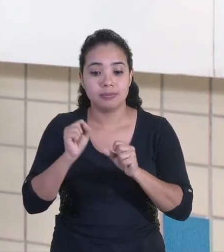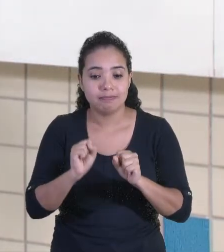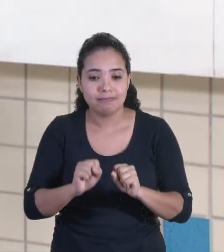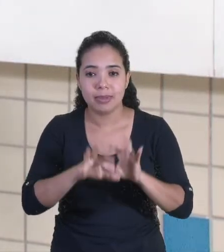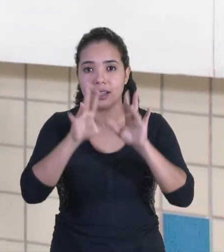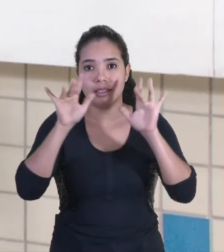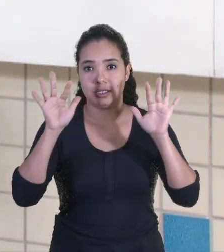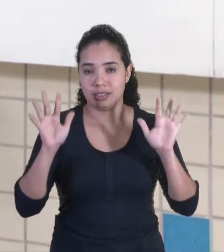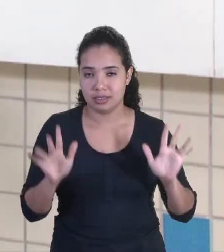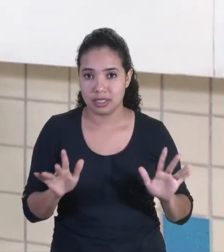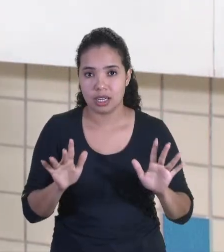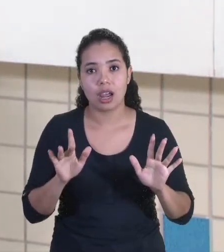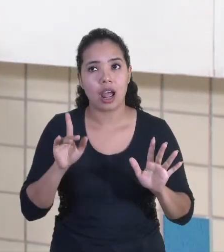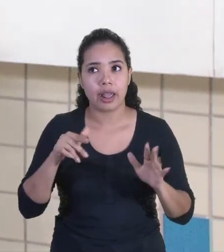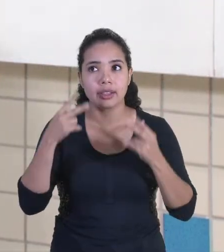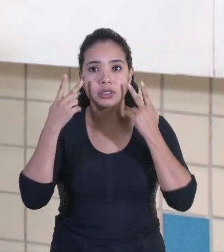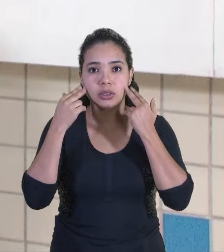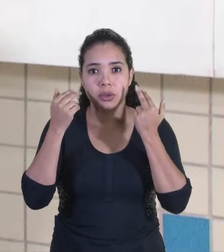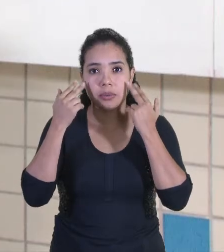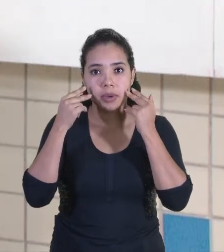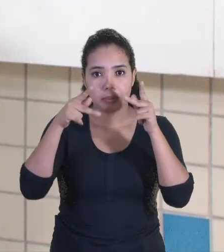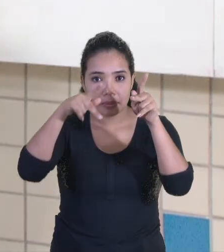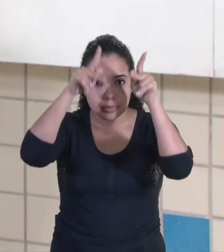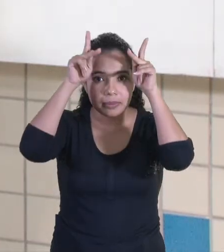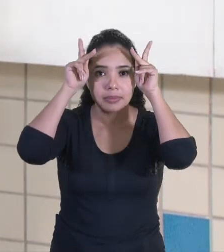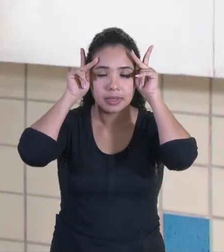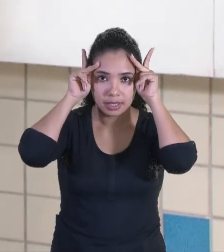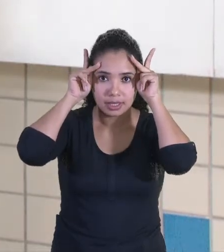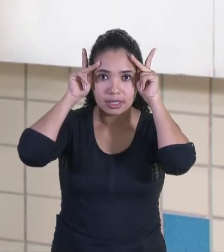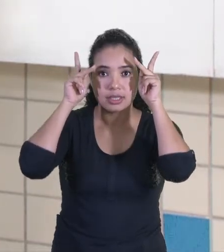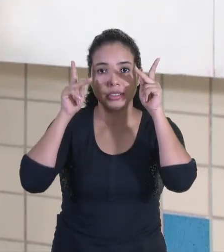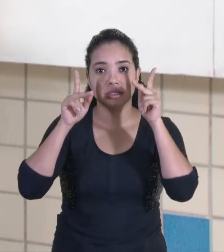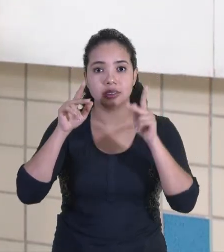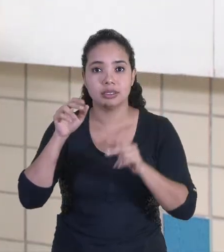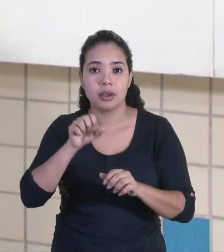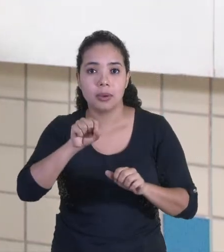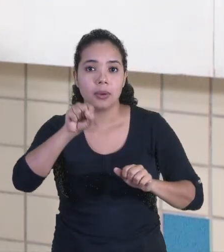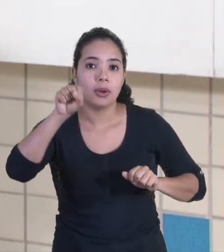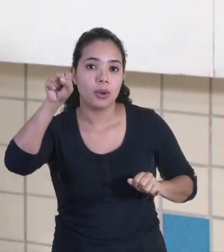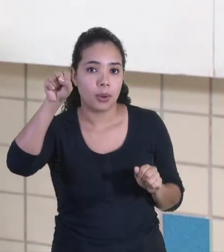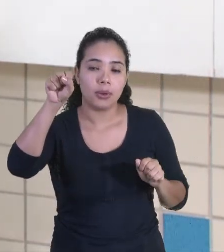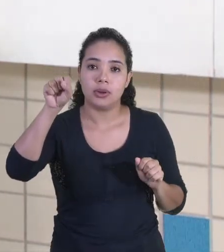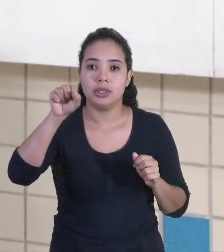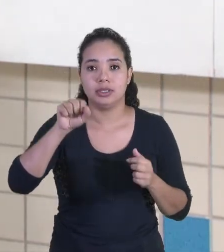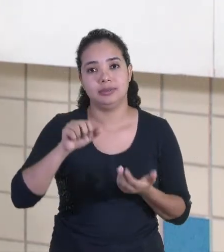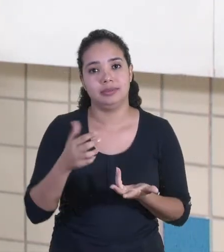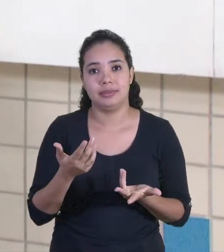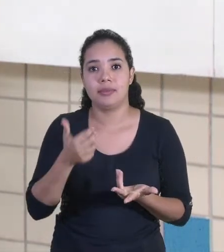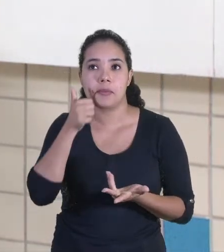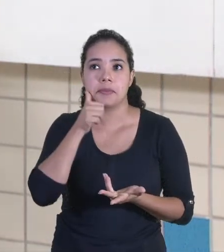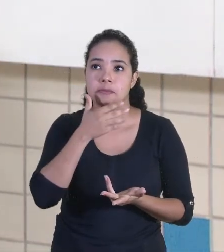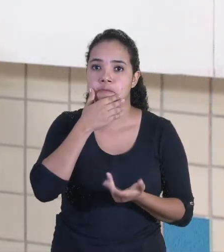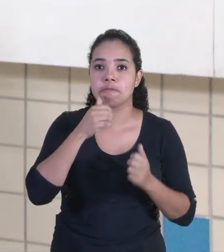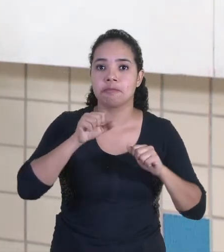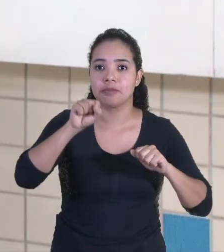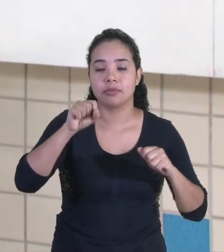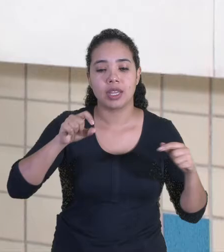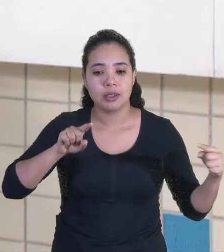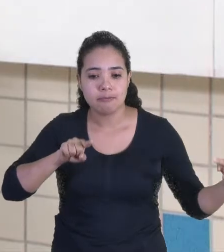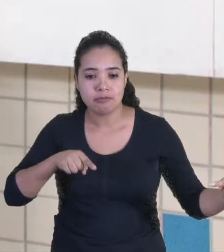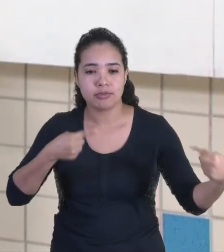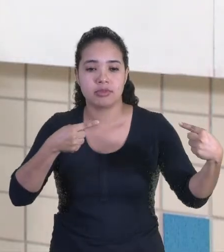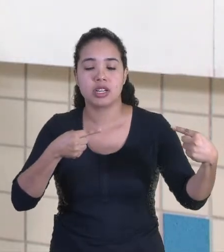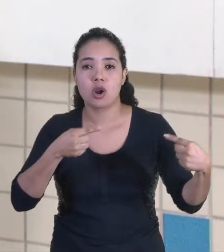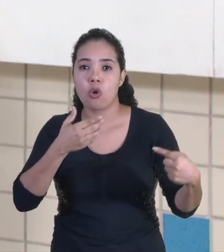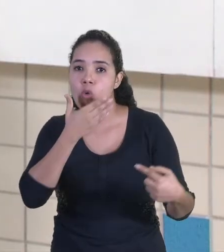mágicas. É comum o uso de príncipe ou princesa, herói ou heroína. Há sempre uma disputa entre o bem